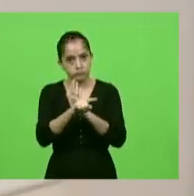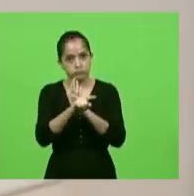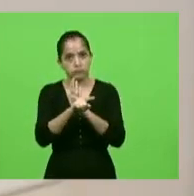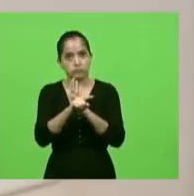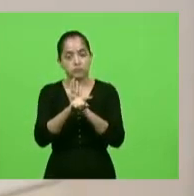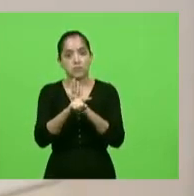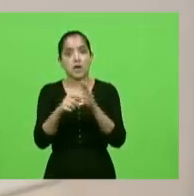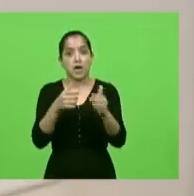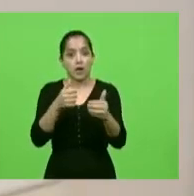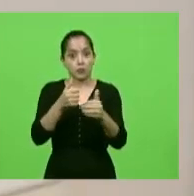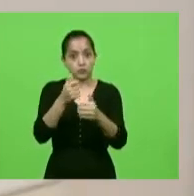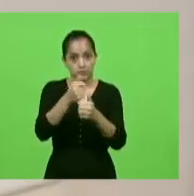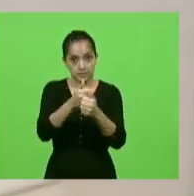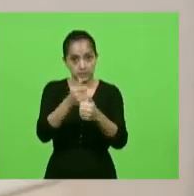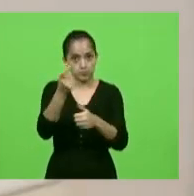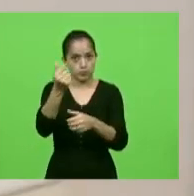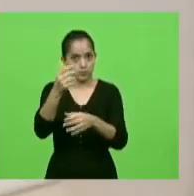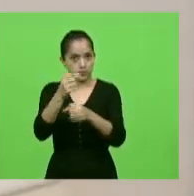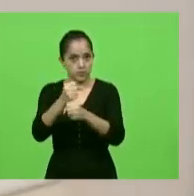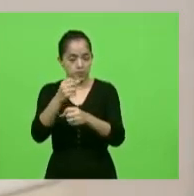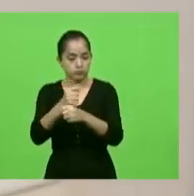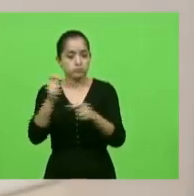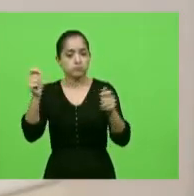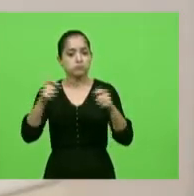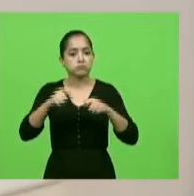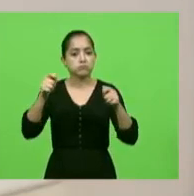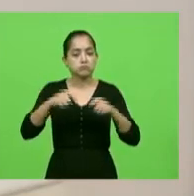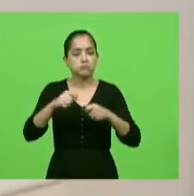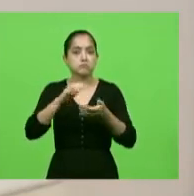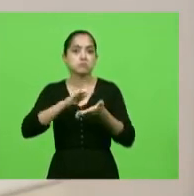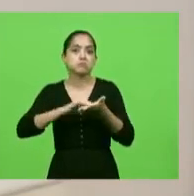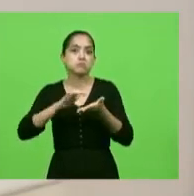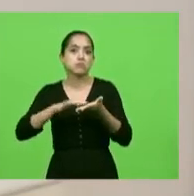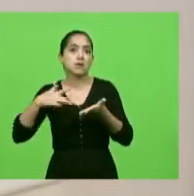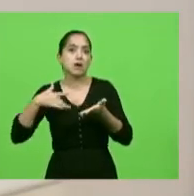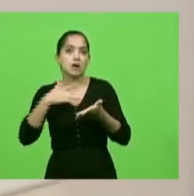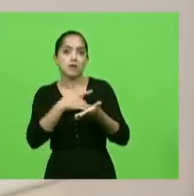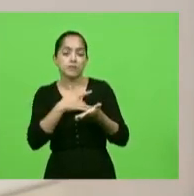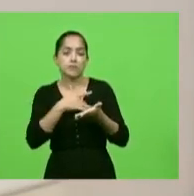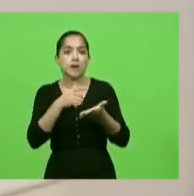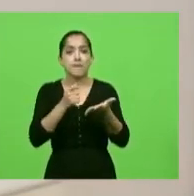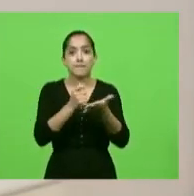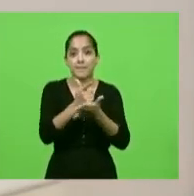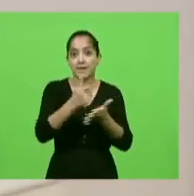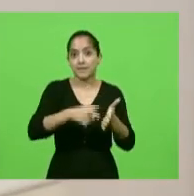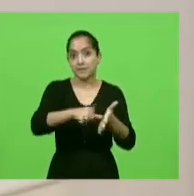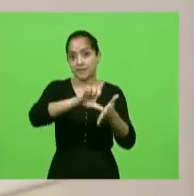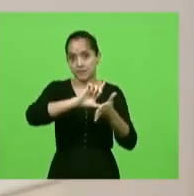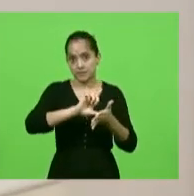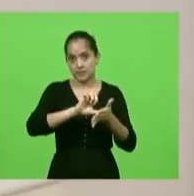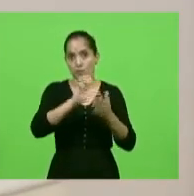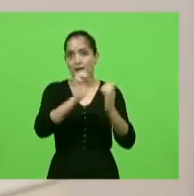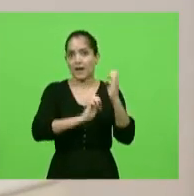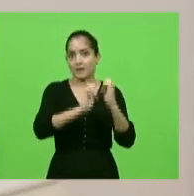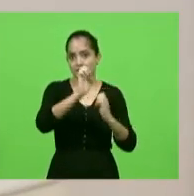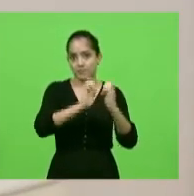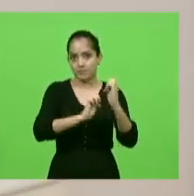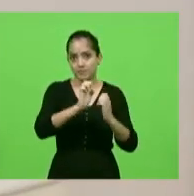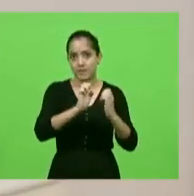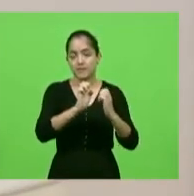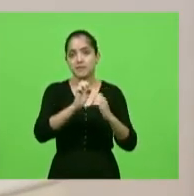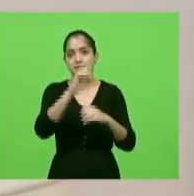Contas acerca da viabilidade de a Secretaria de Estado da Saúde realizar pagamento antecipado a empresas nacionais e